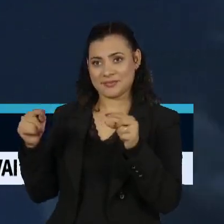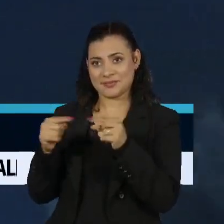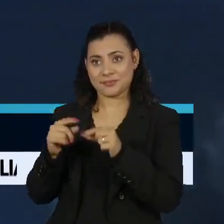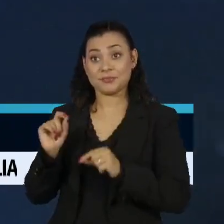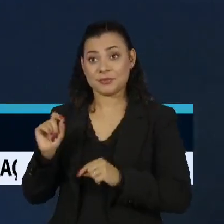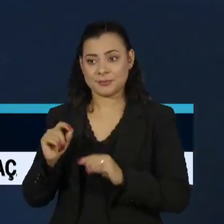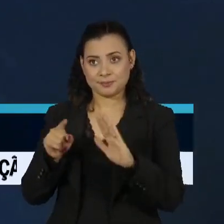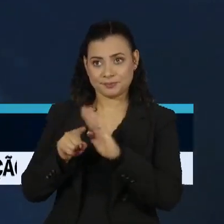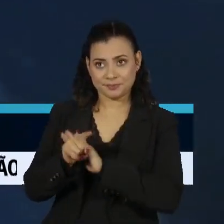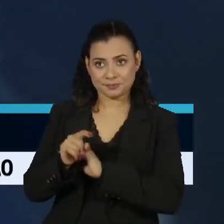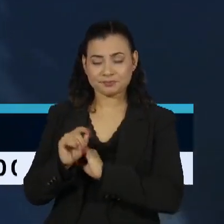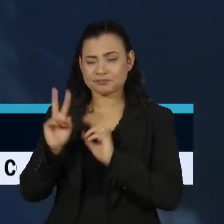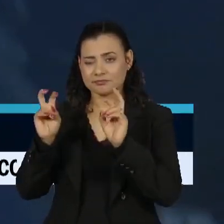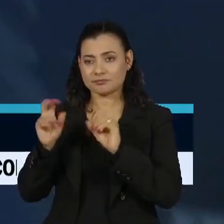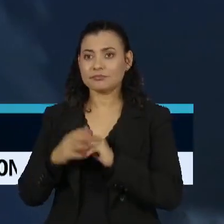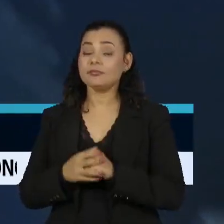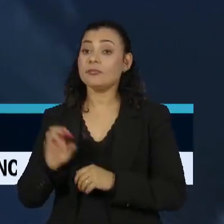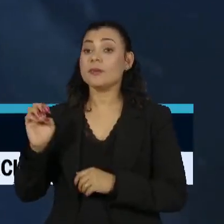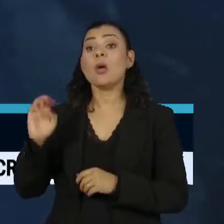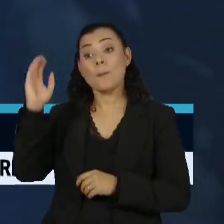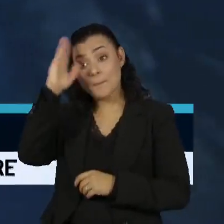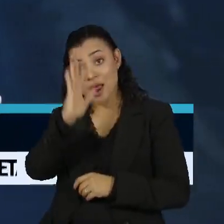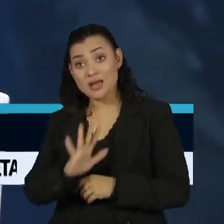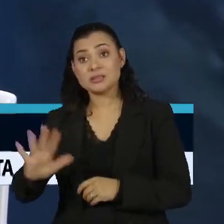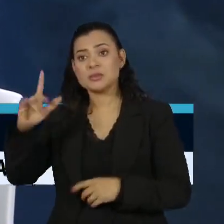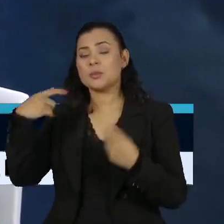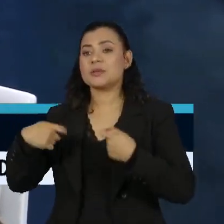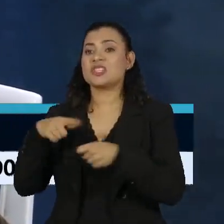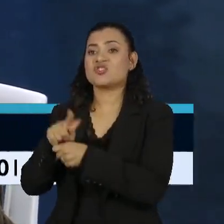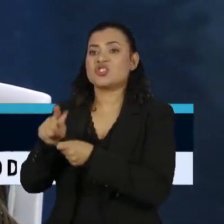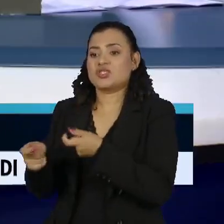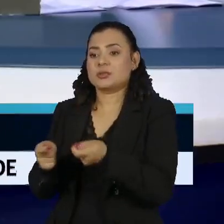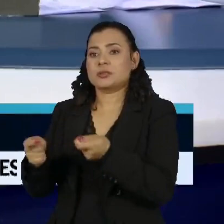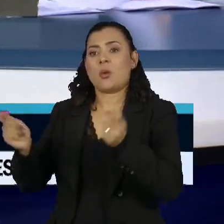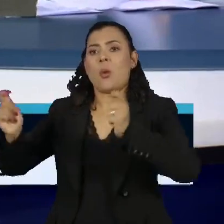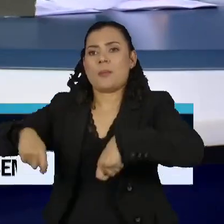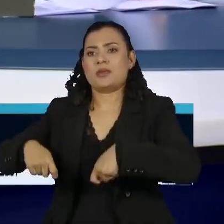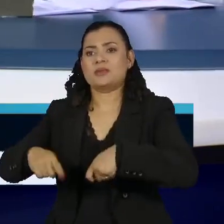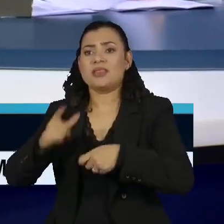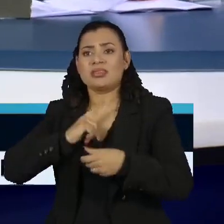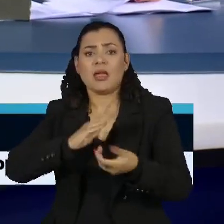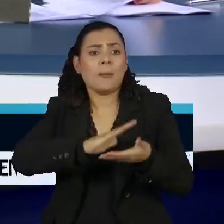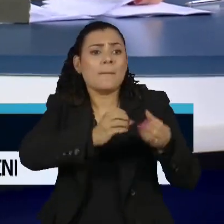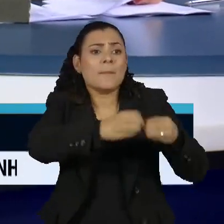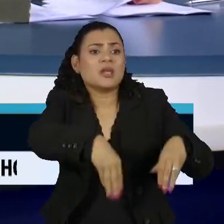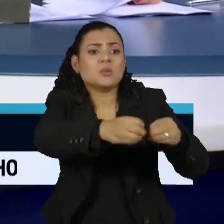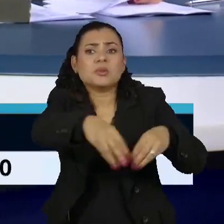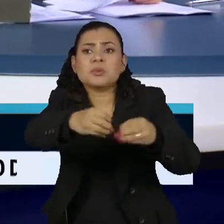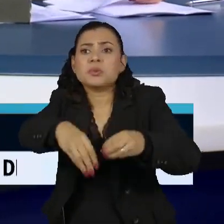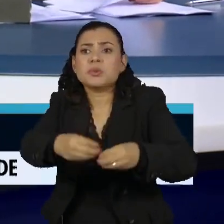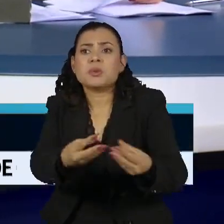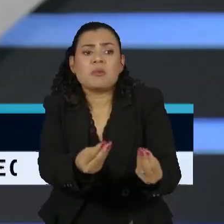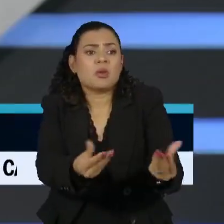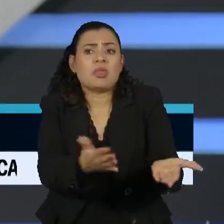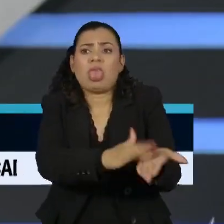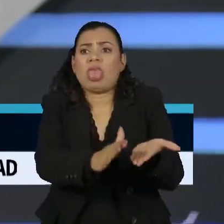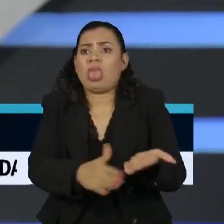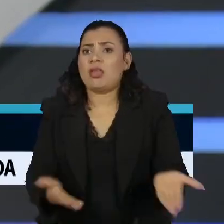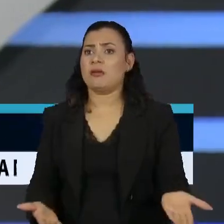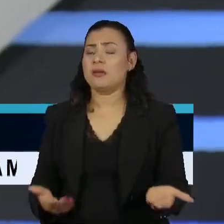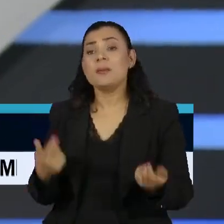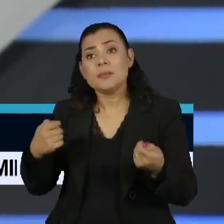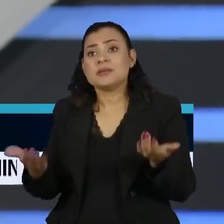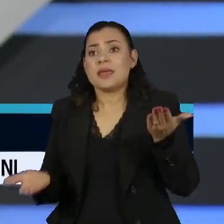escreveu o seguinte, o Estado brasileiro precisa de gestão competente, há muito desperdício, né? Só assim para que possamos ter